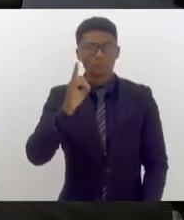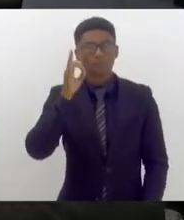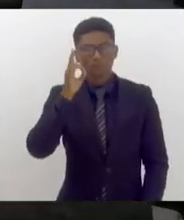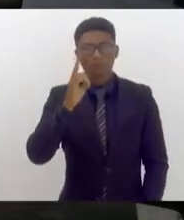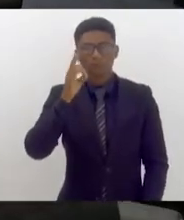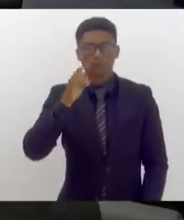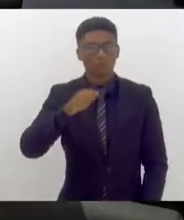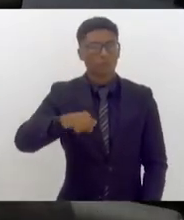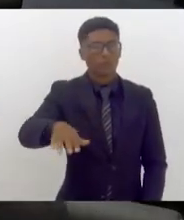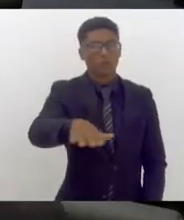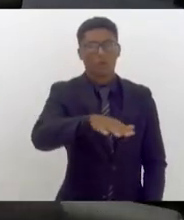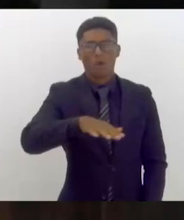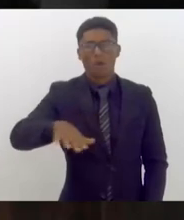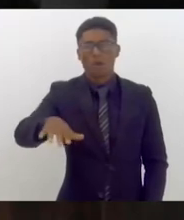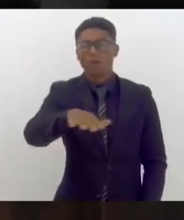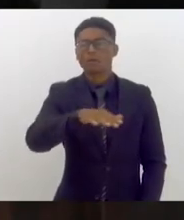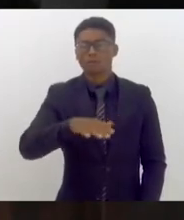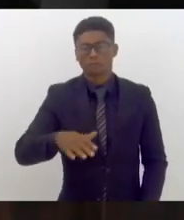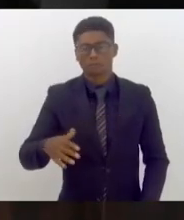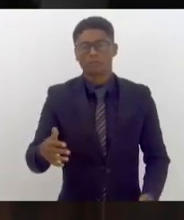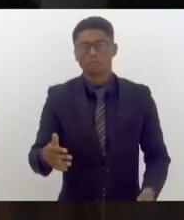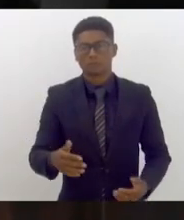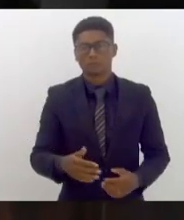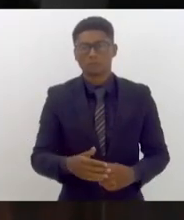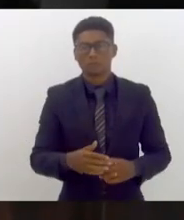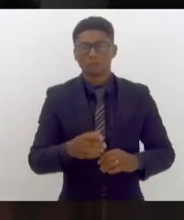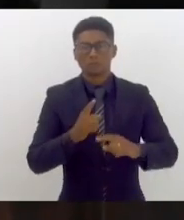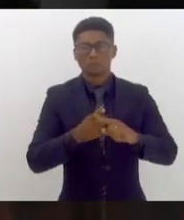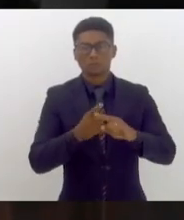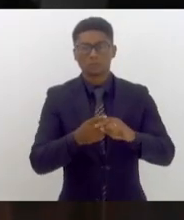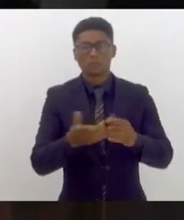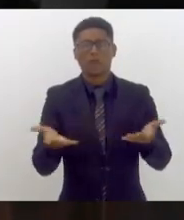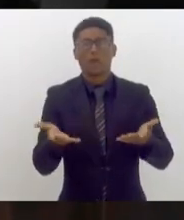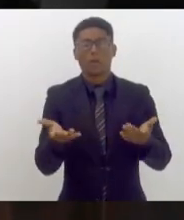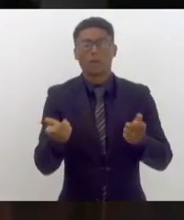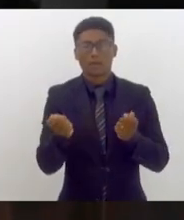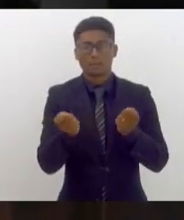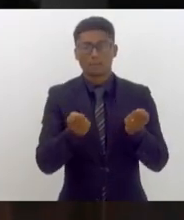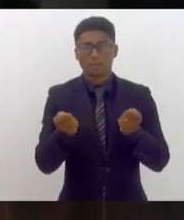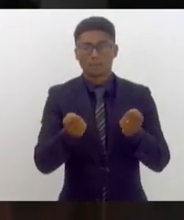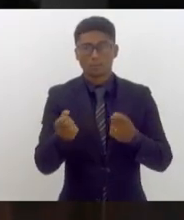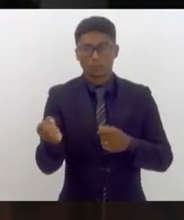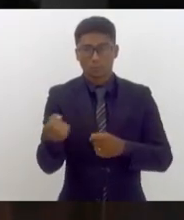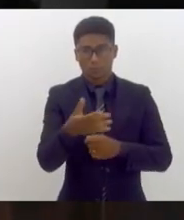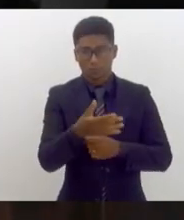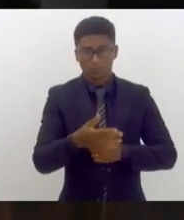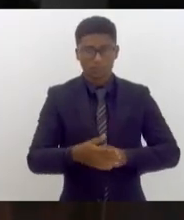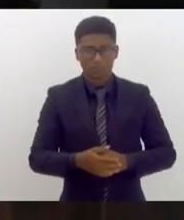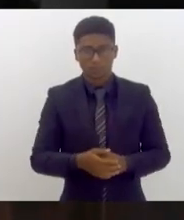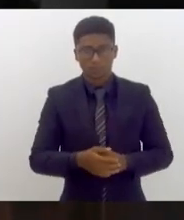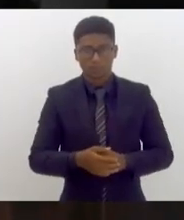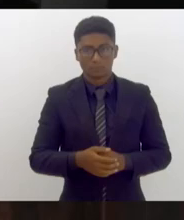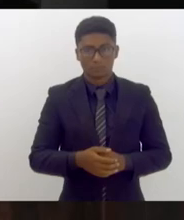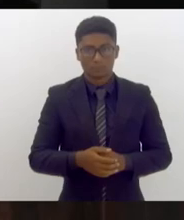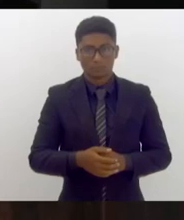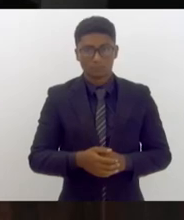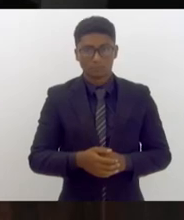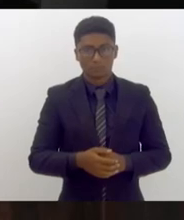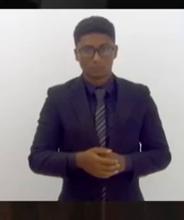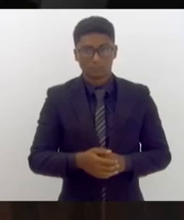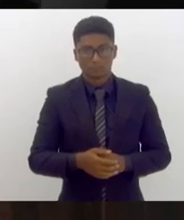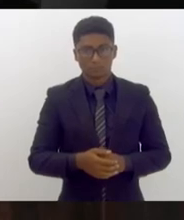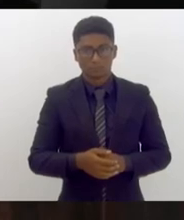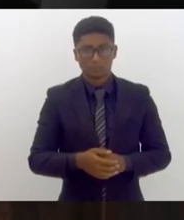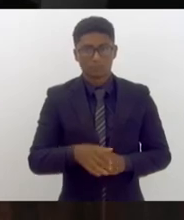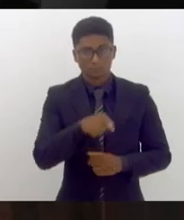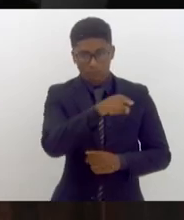deputadas, tendo em vista que a gente está sob uma nova administração, a gente vai passar algumas circulares aí